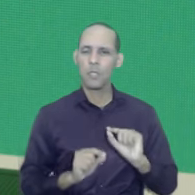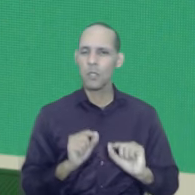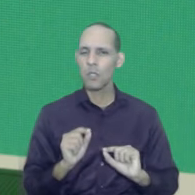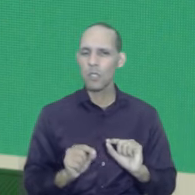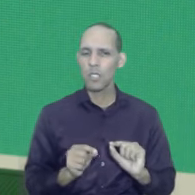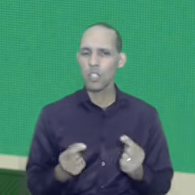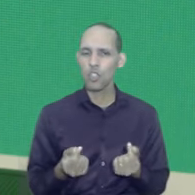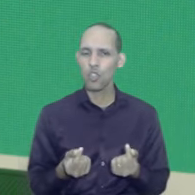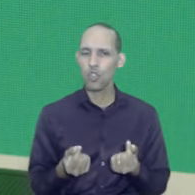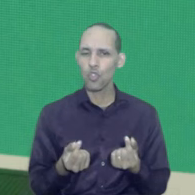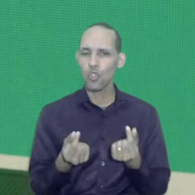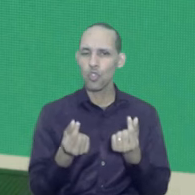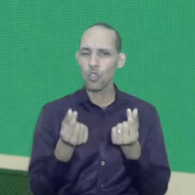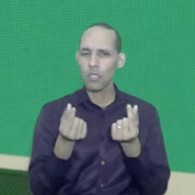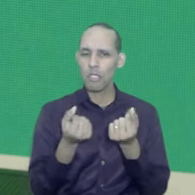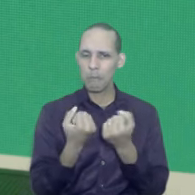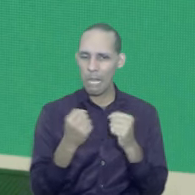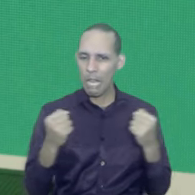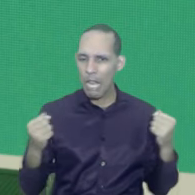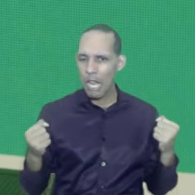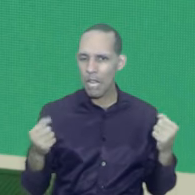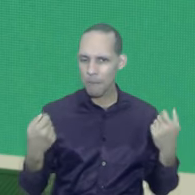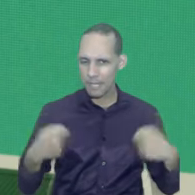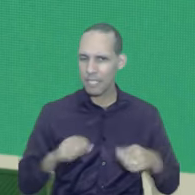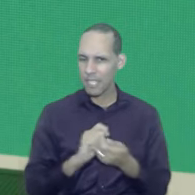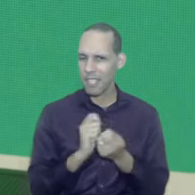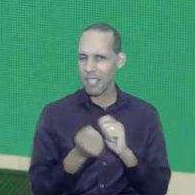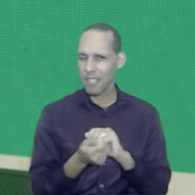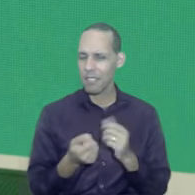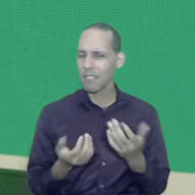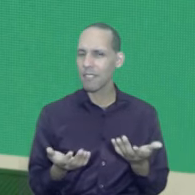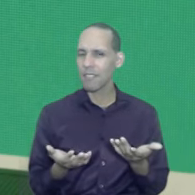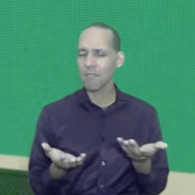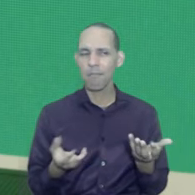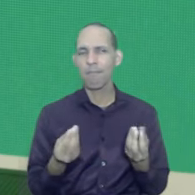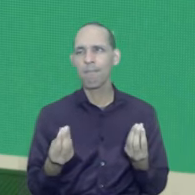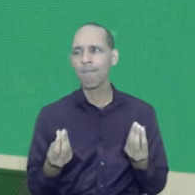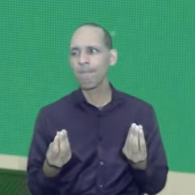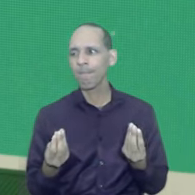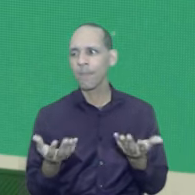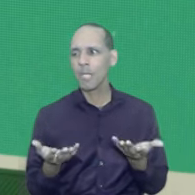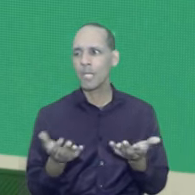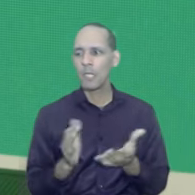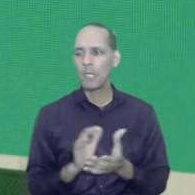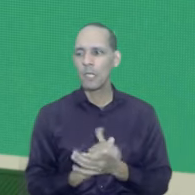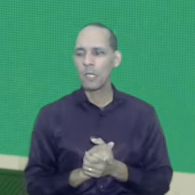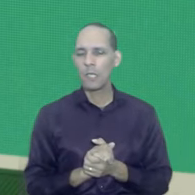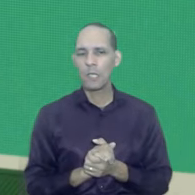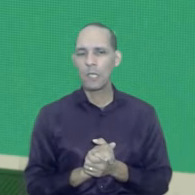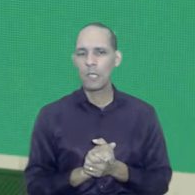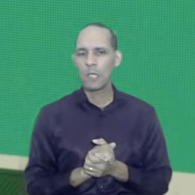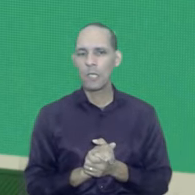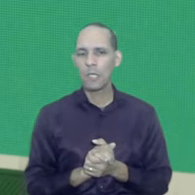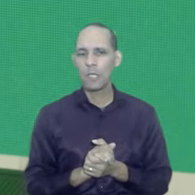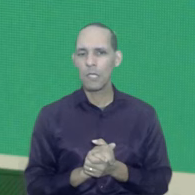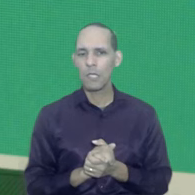recursos grandes para serem adaptados né assim o que que eh qual é o porcentual de